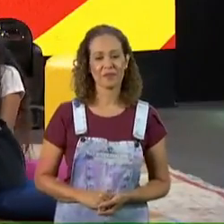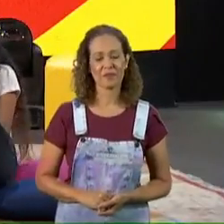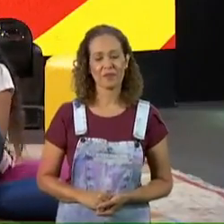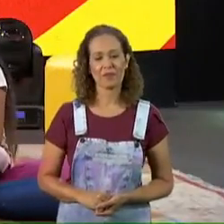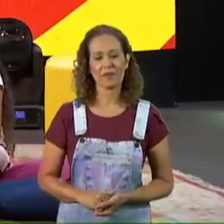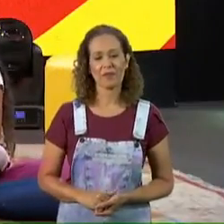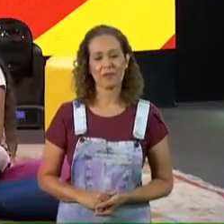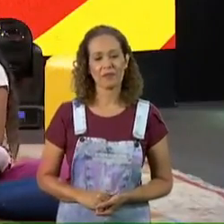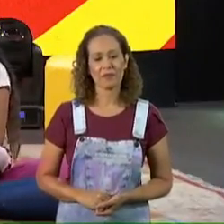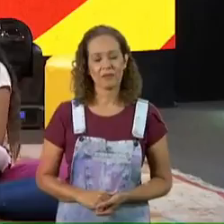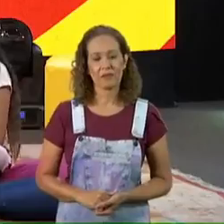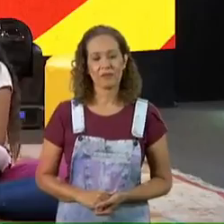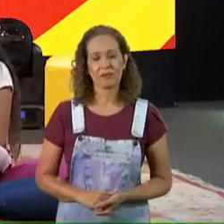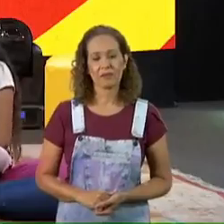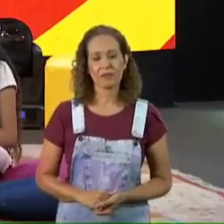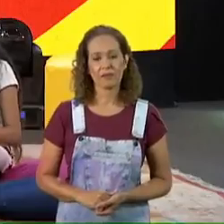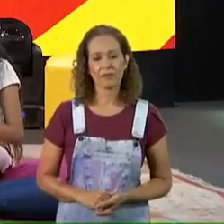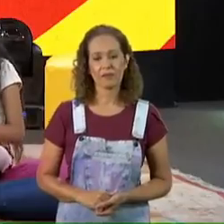Pode tirar a Ana aí.